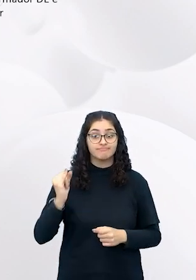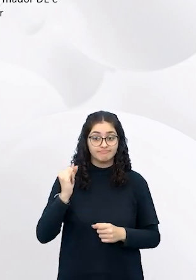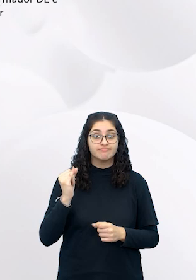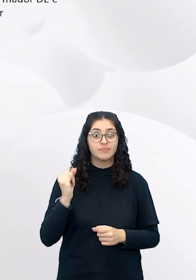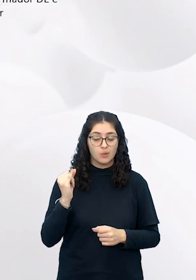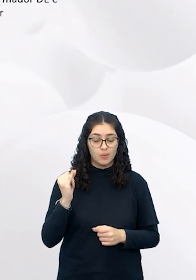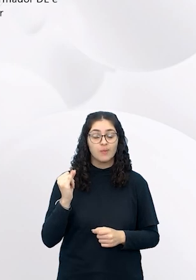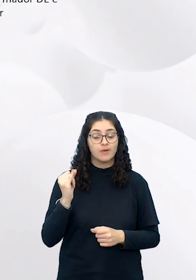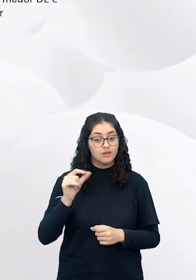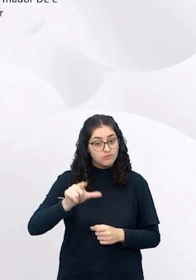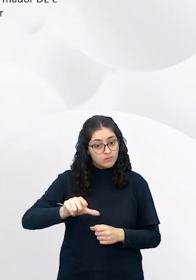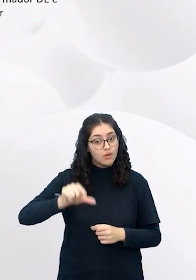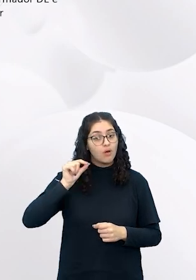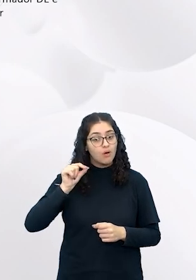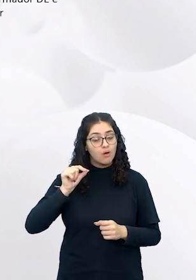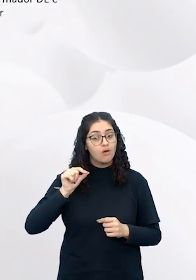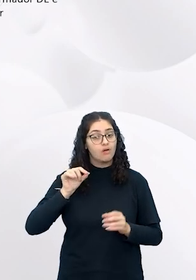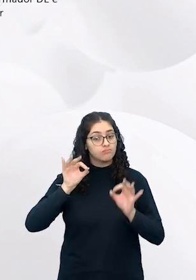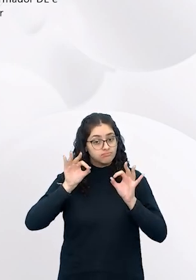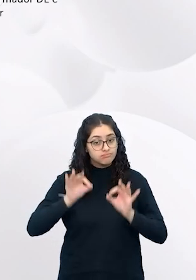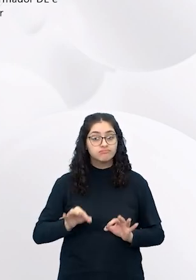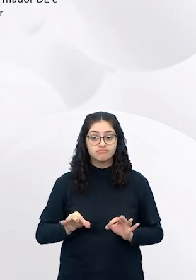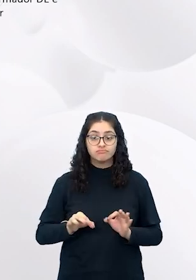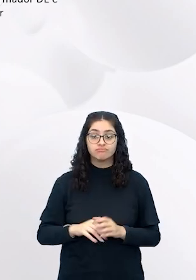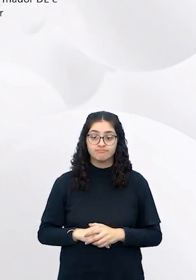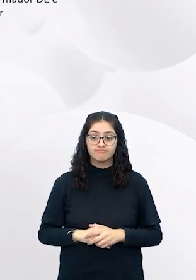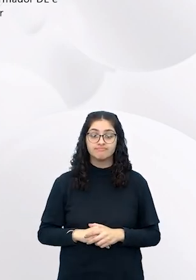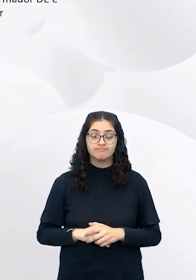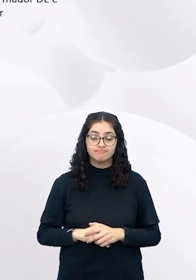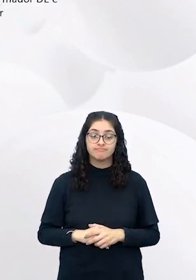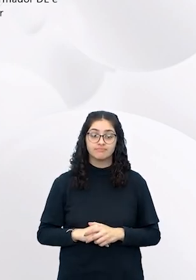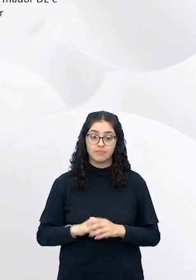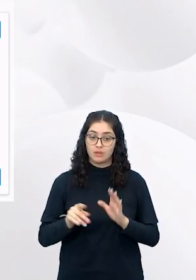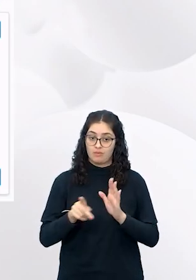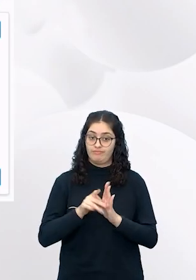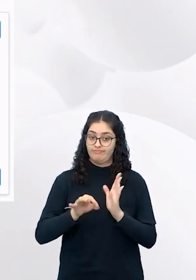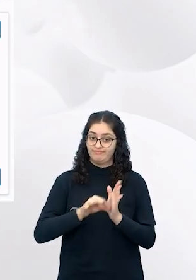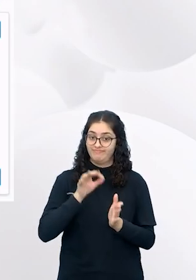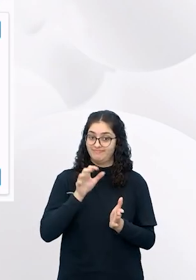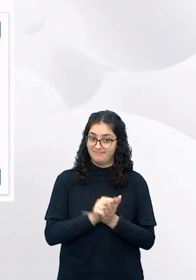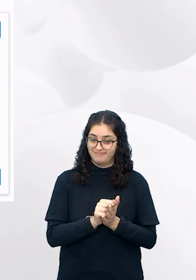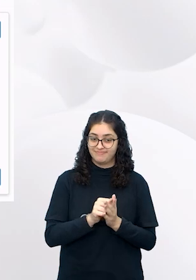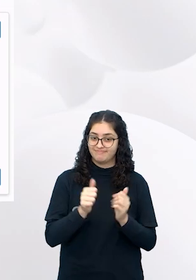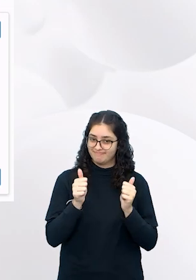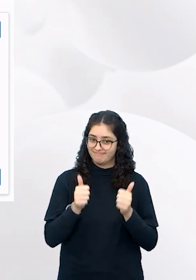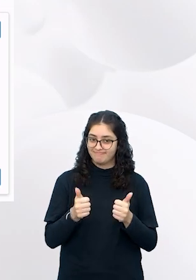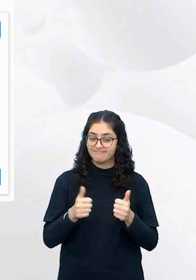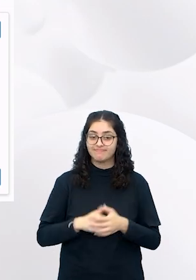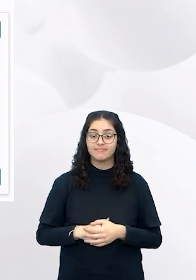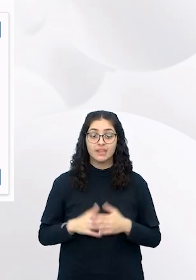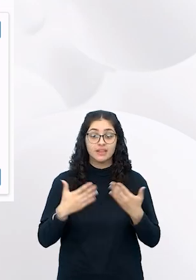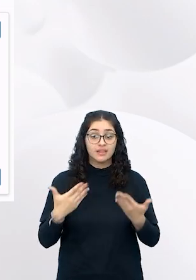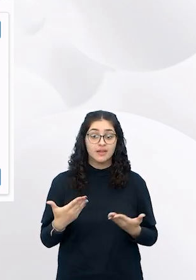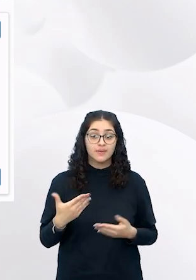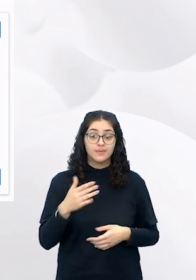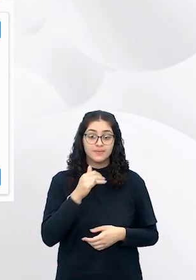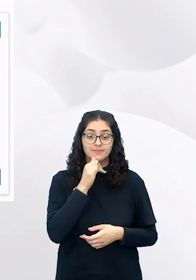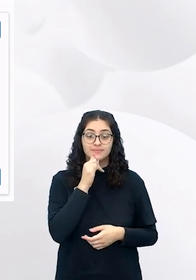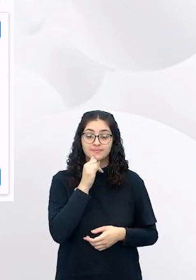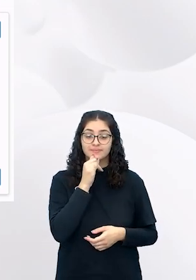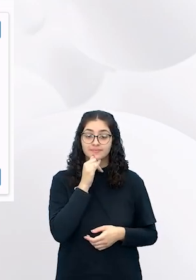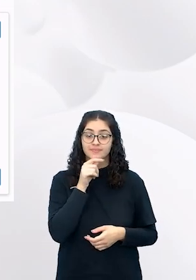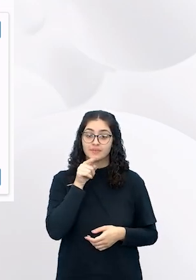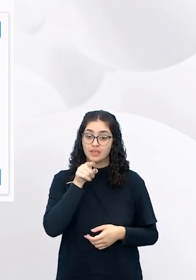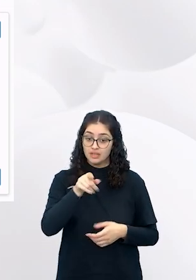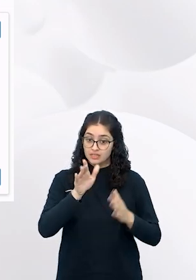exemplo, optar de forma adequada nesse momento da inscrição. Então, uma vez que